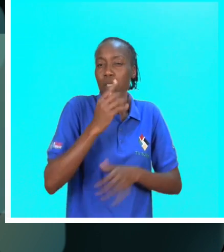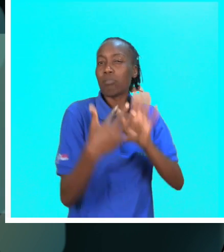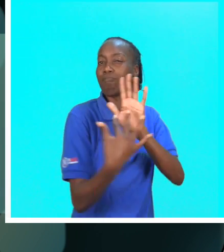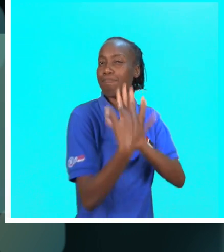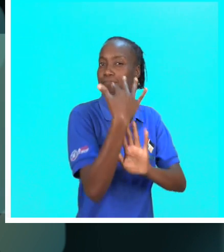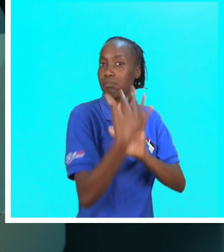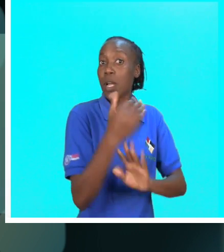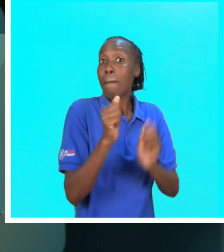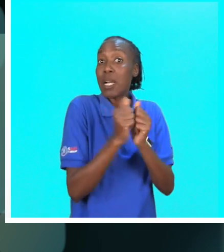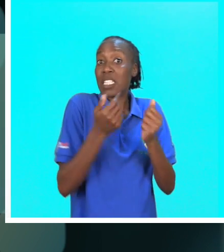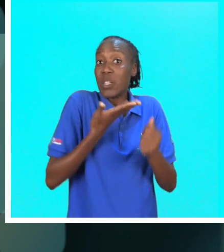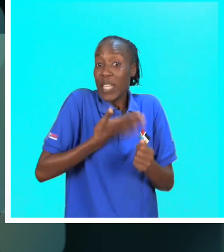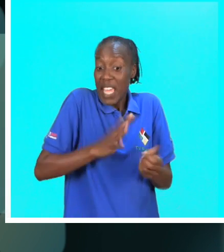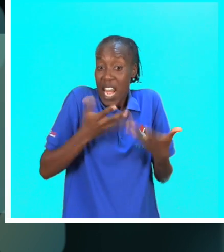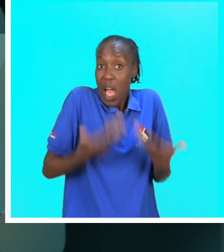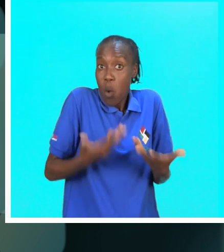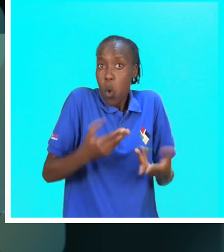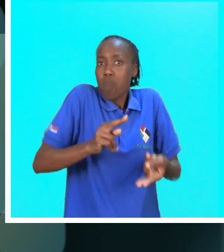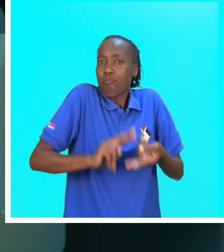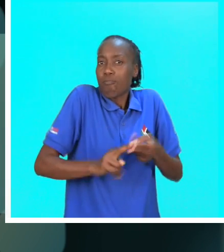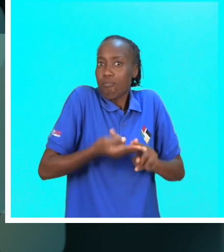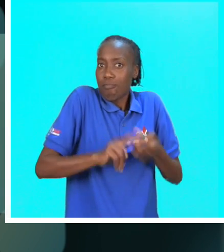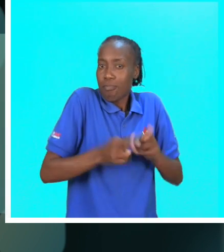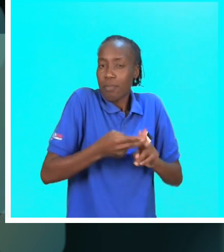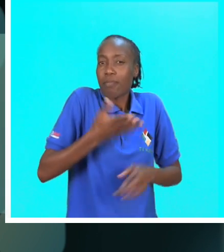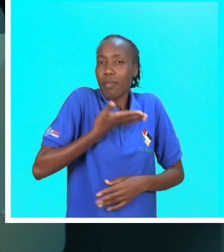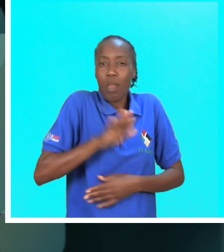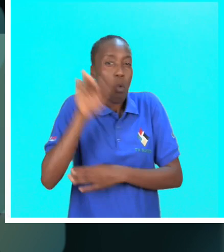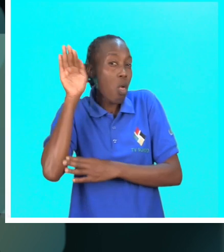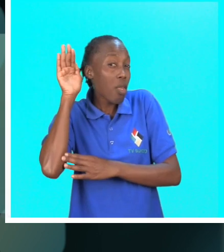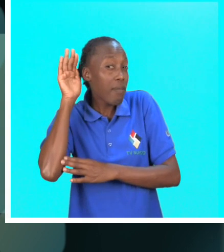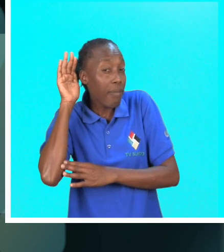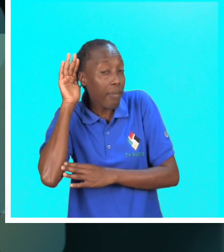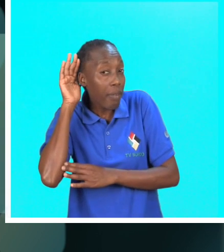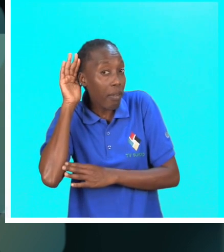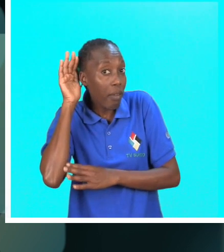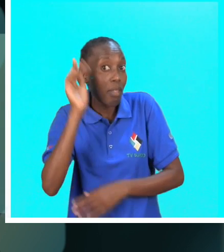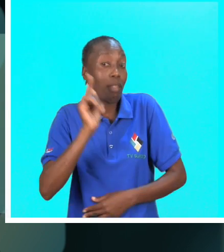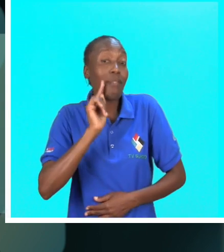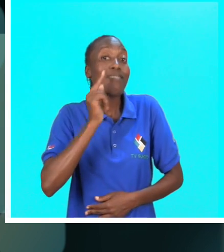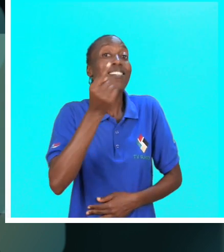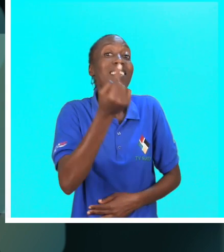resposta plausível. Oxalá deixe a reunião e saia